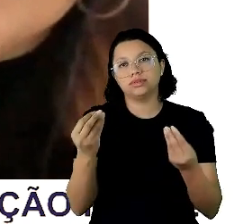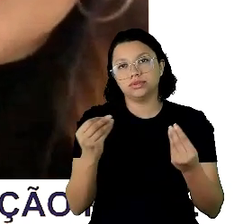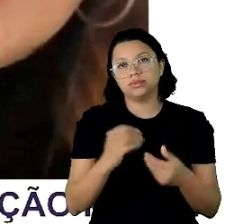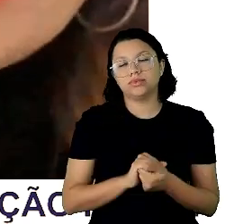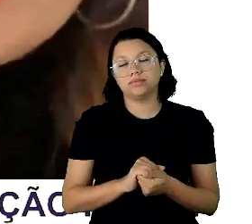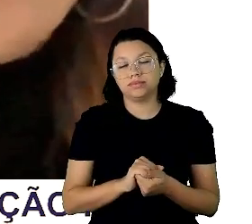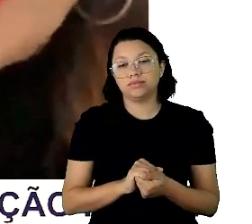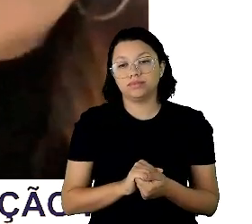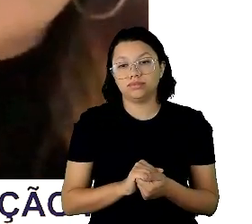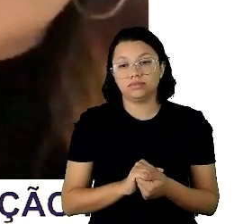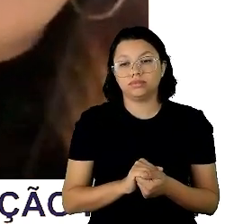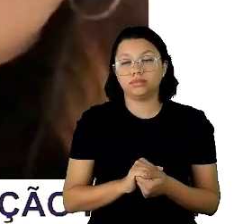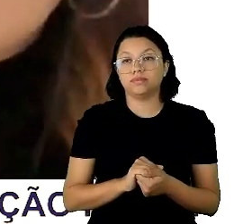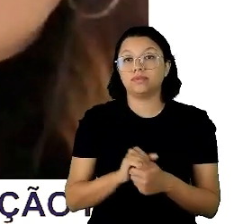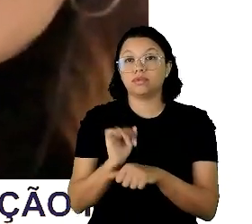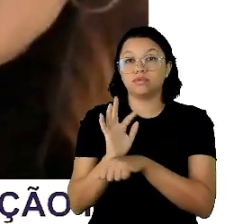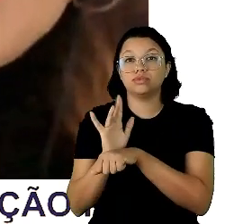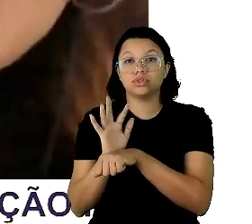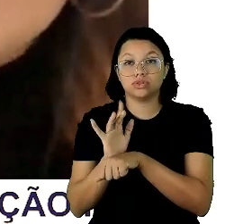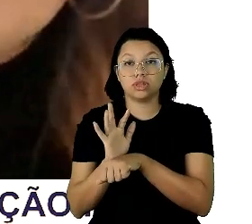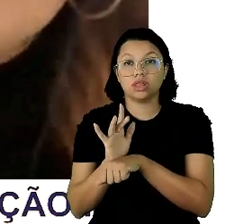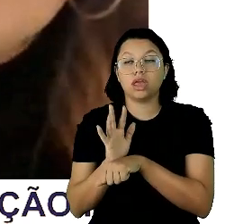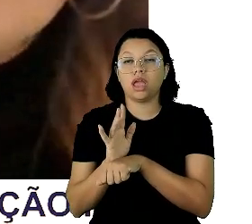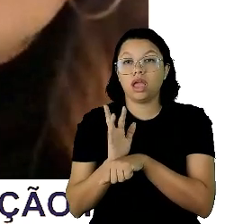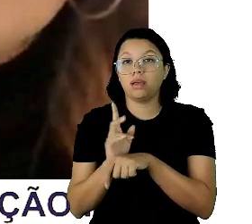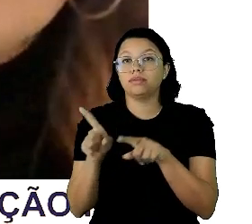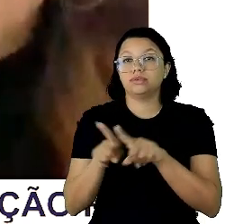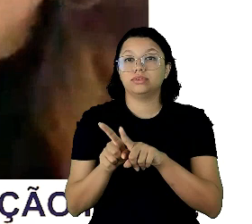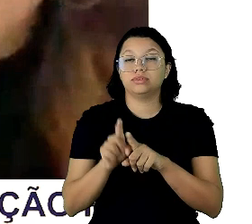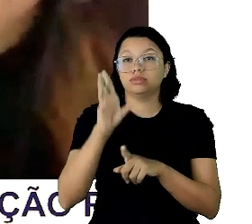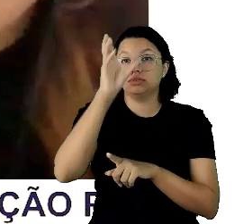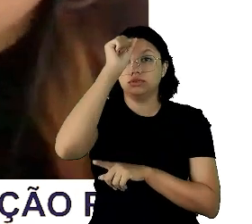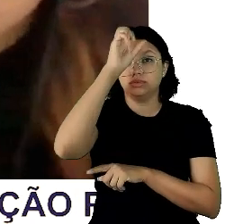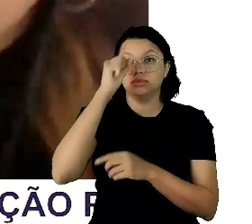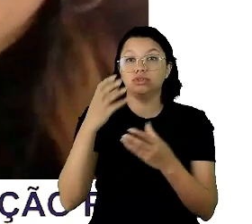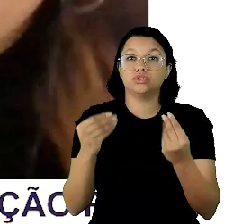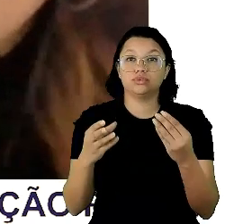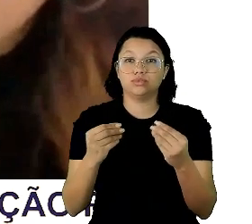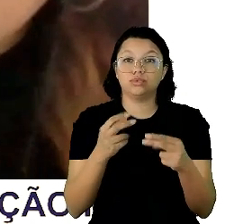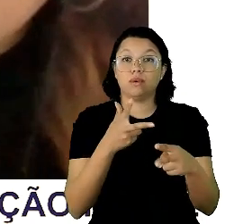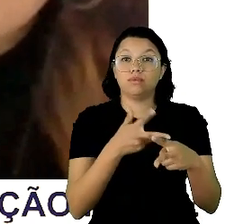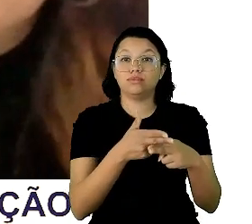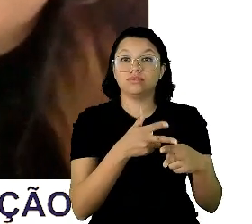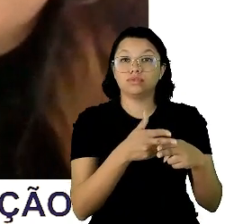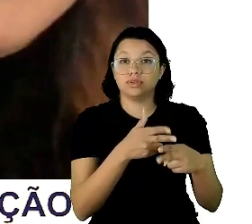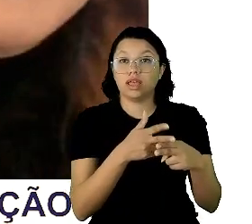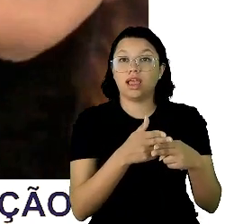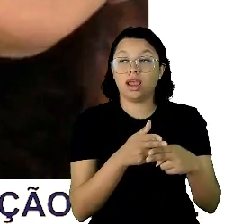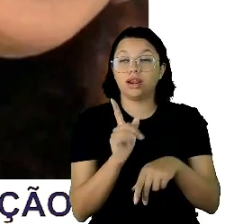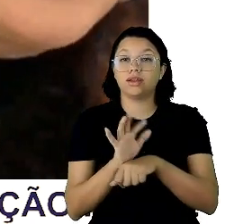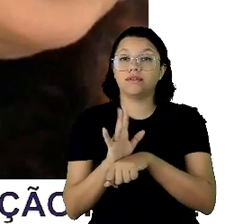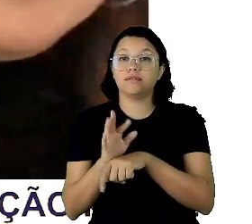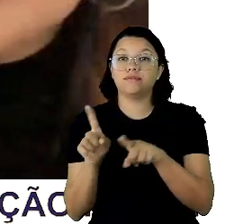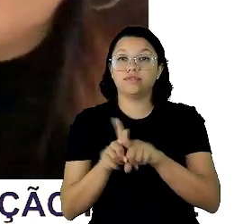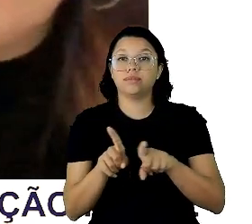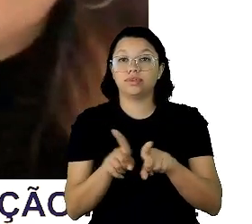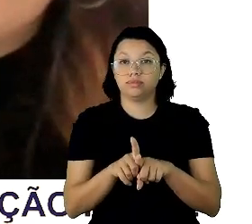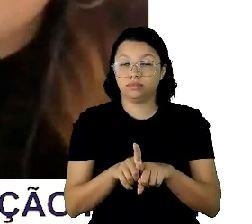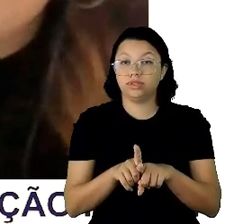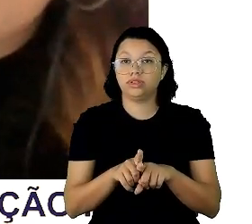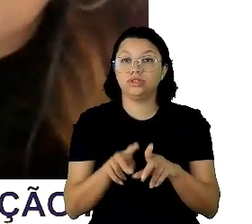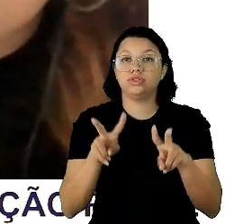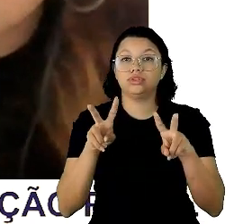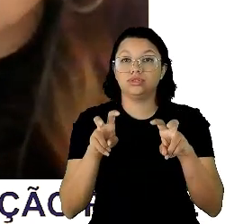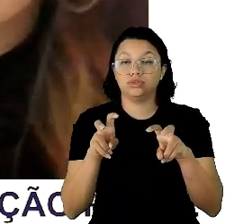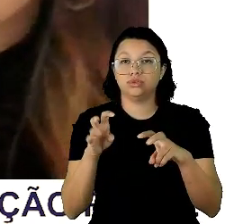fala que... O cinema também. Sim. Eu aprendi muito com seriados e filmes em matéria de